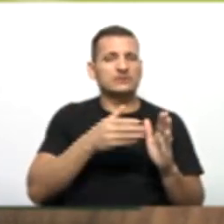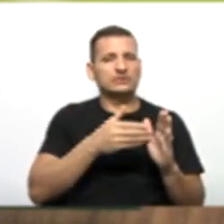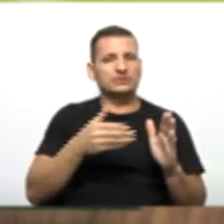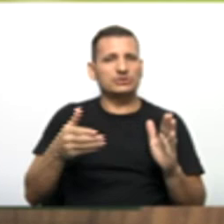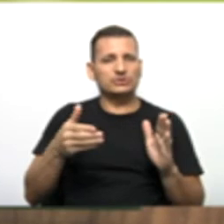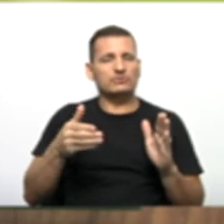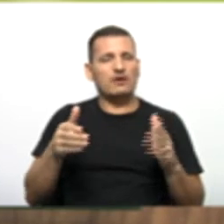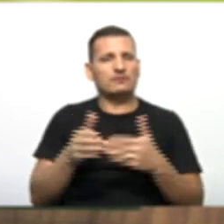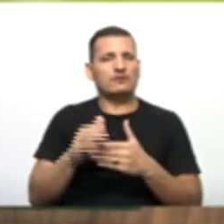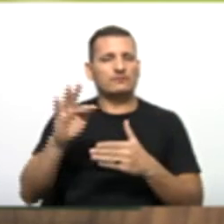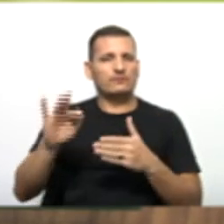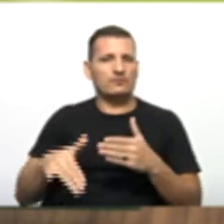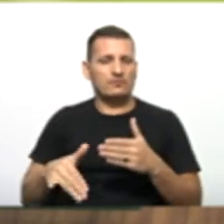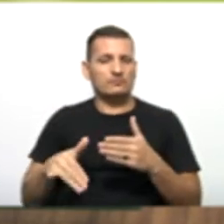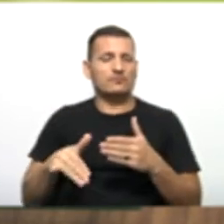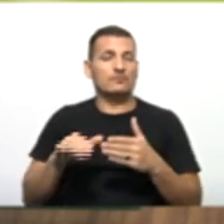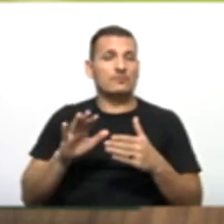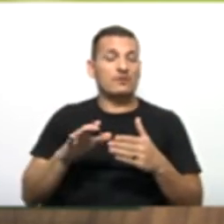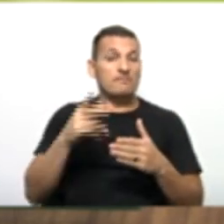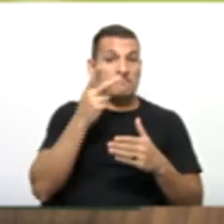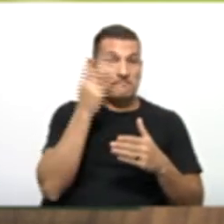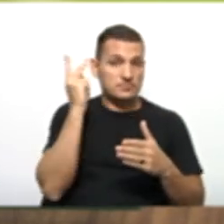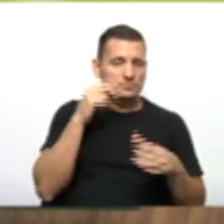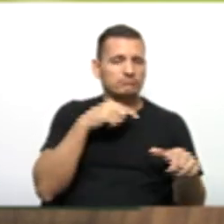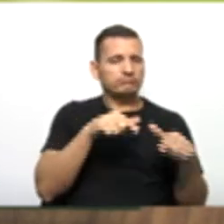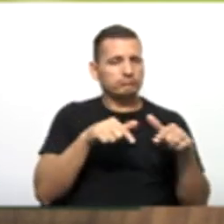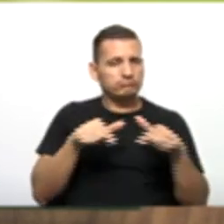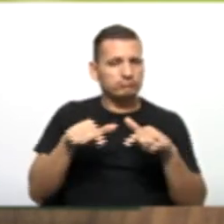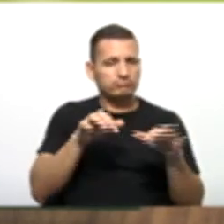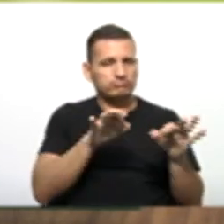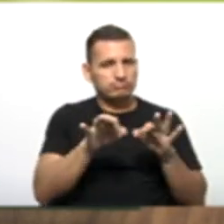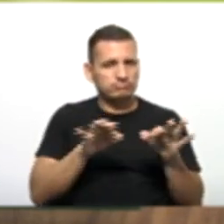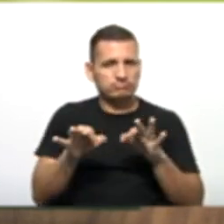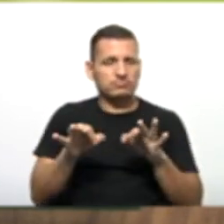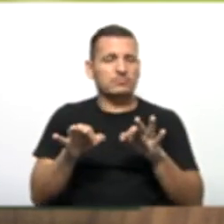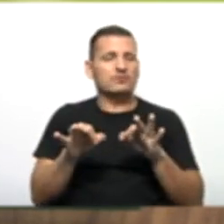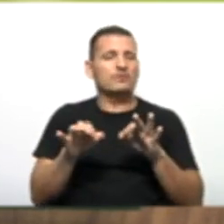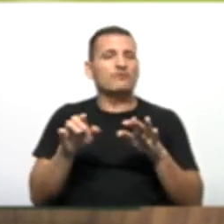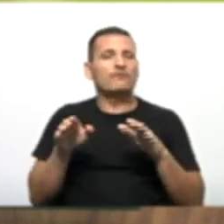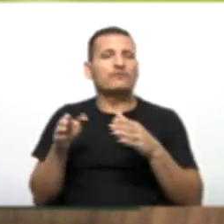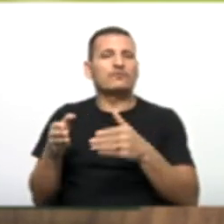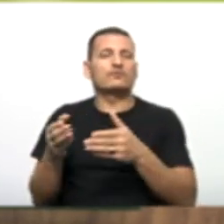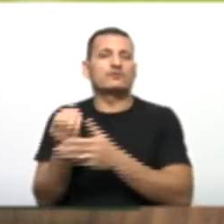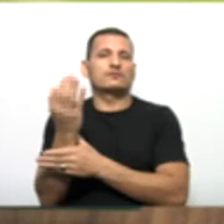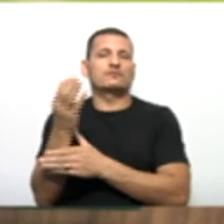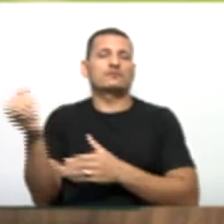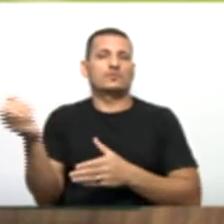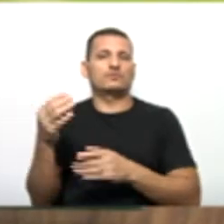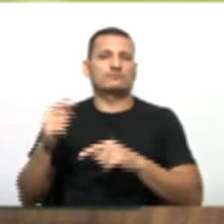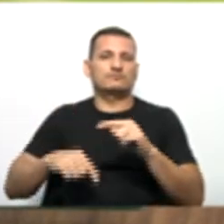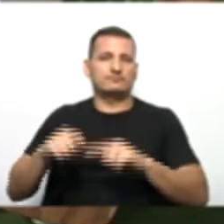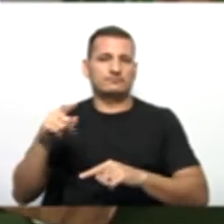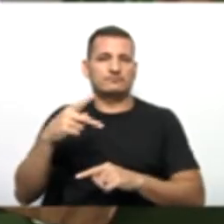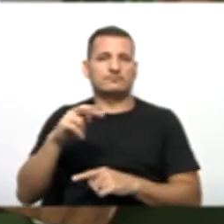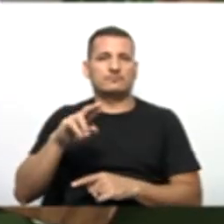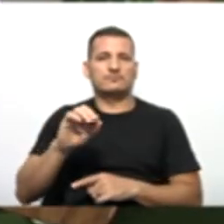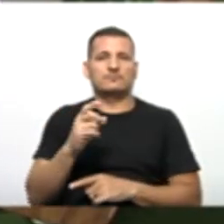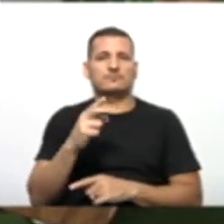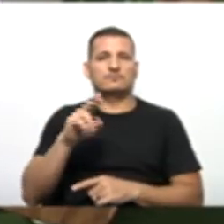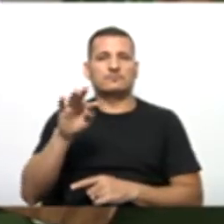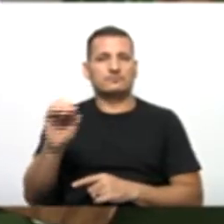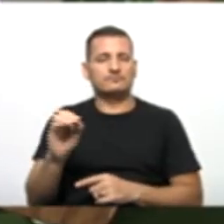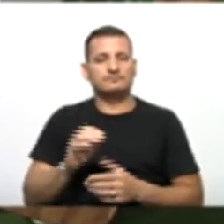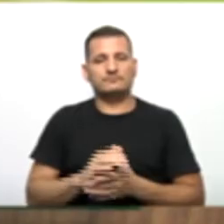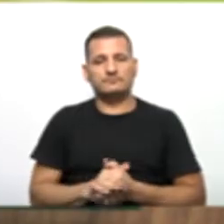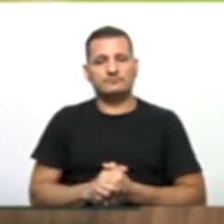término, conduzido por pessoas para se obter um novo produto. Olha aí, que legal.